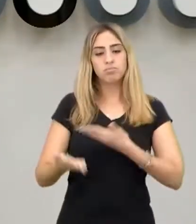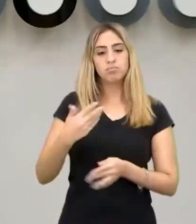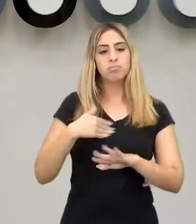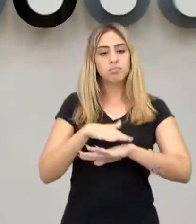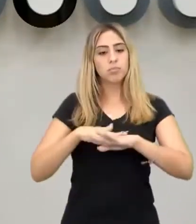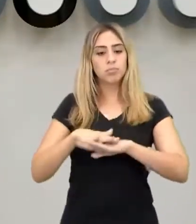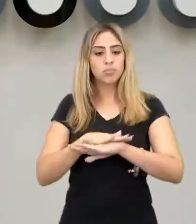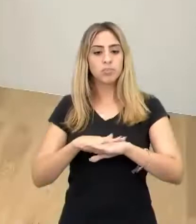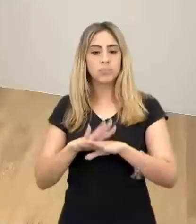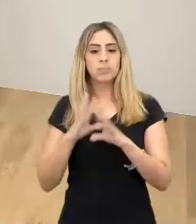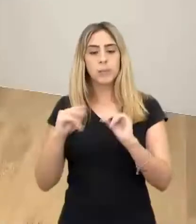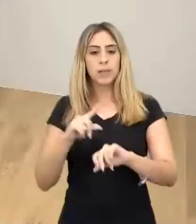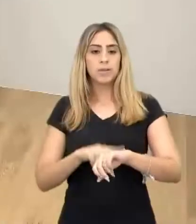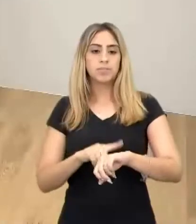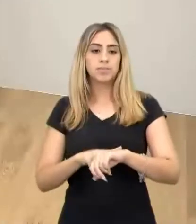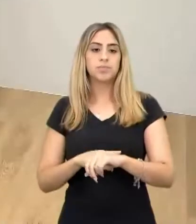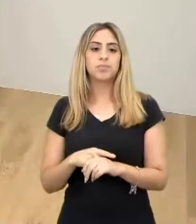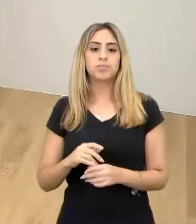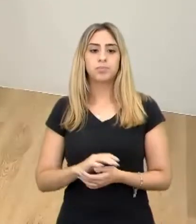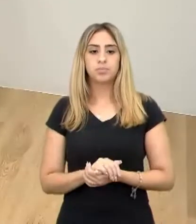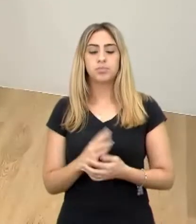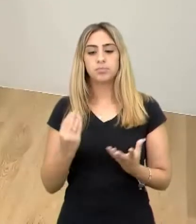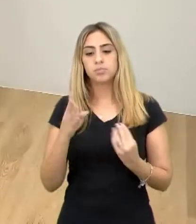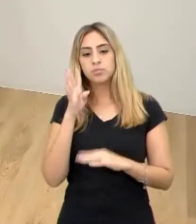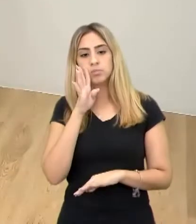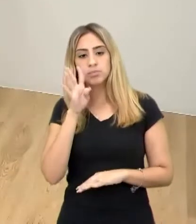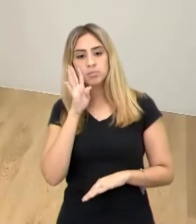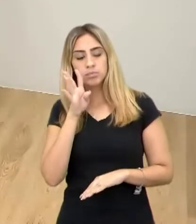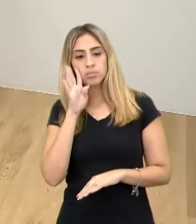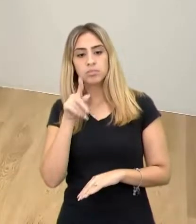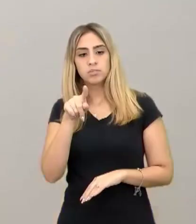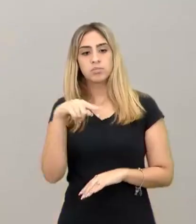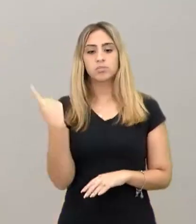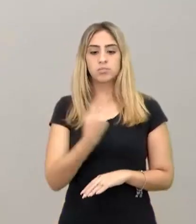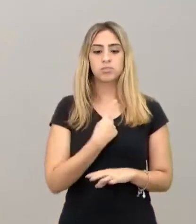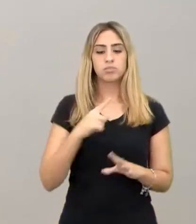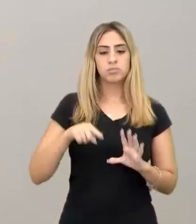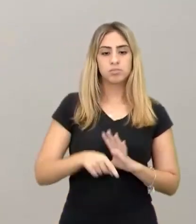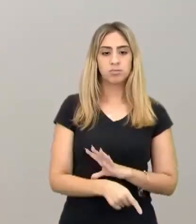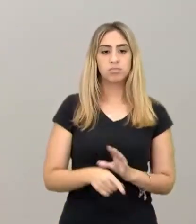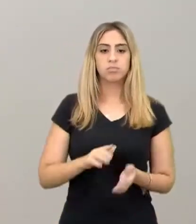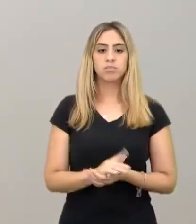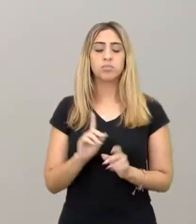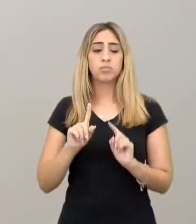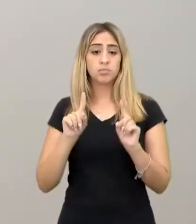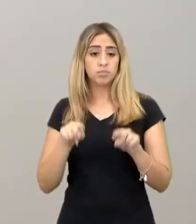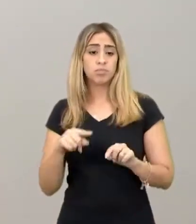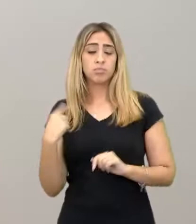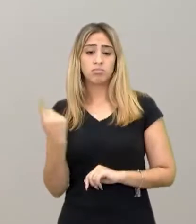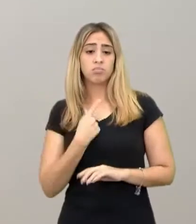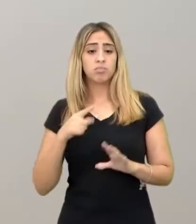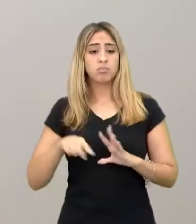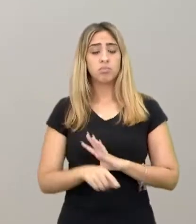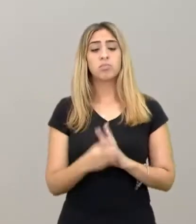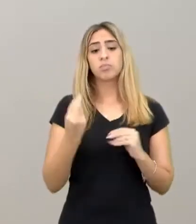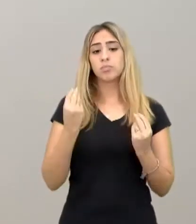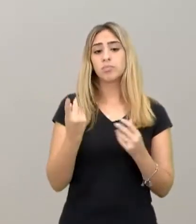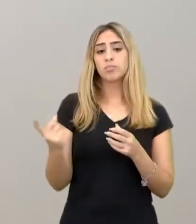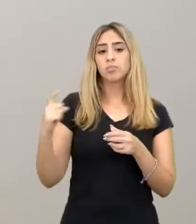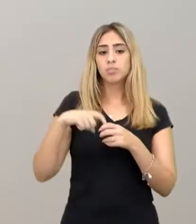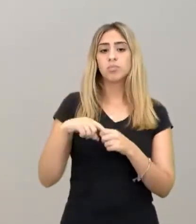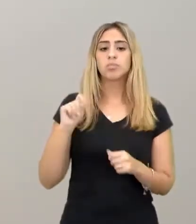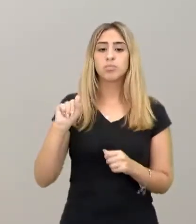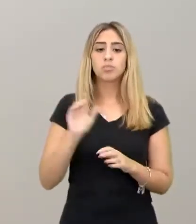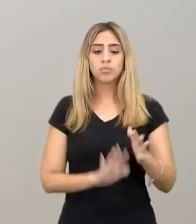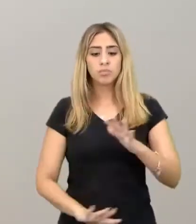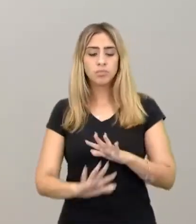Jana? Em diálogo, todo momento. Muito legal, assim, desse nosso aprofundamento é que é um aprofundamento muito voltado para quem